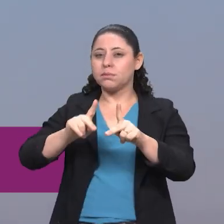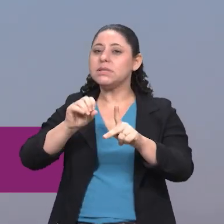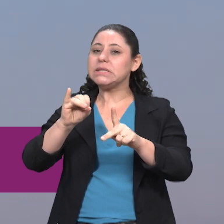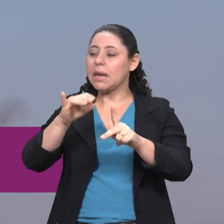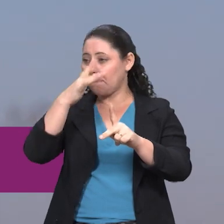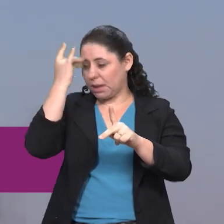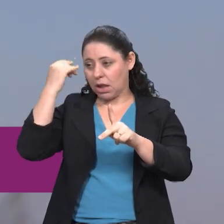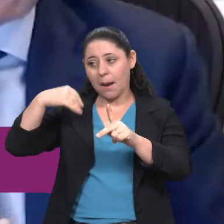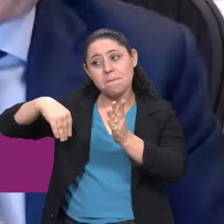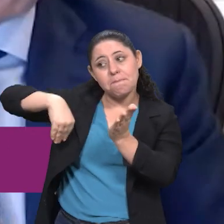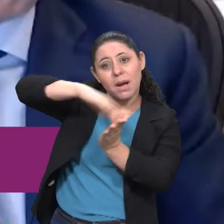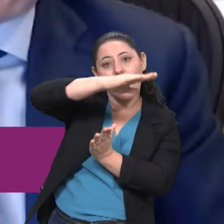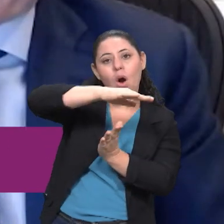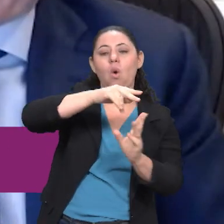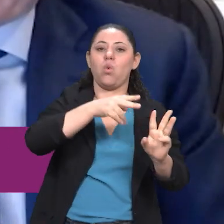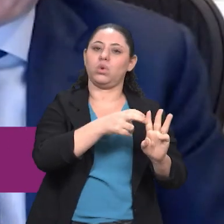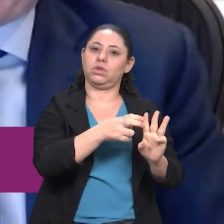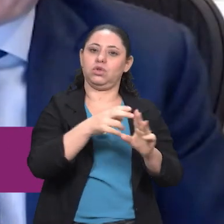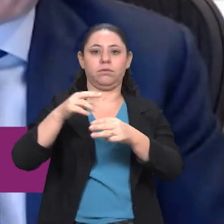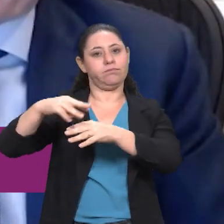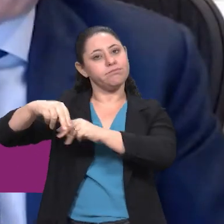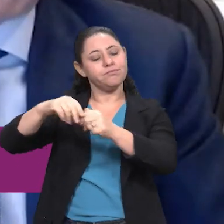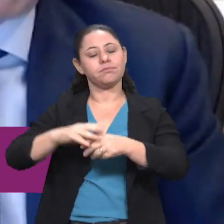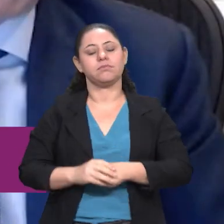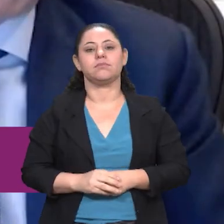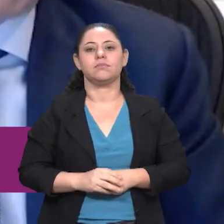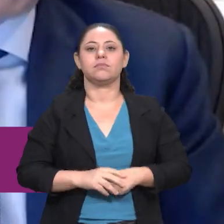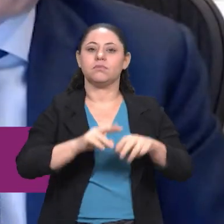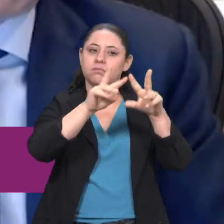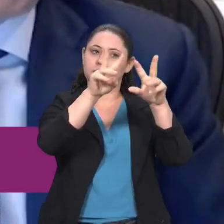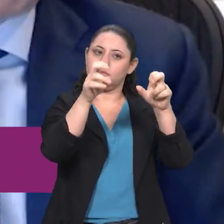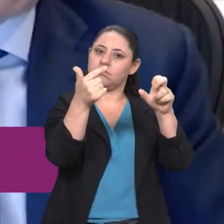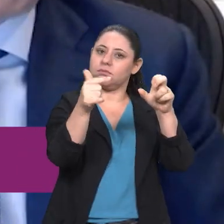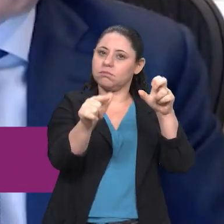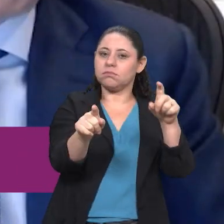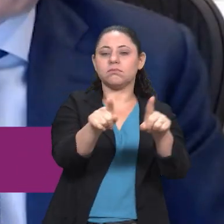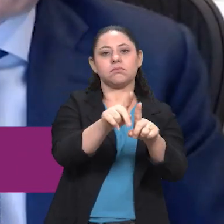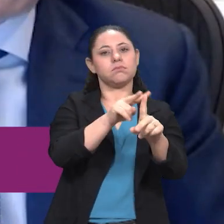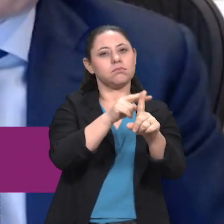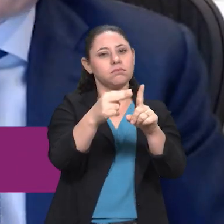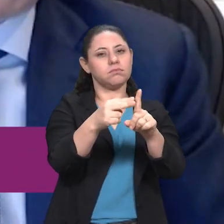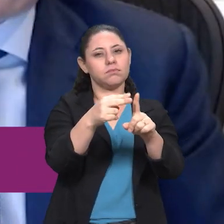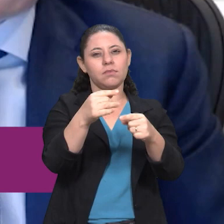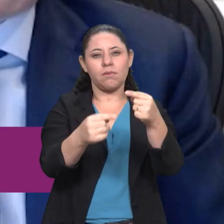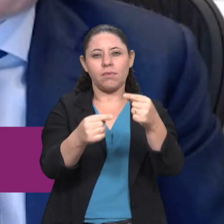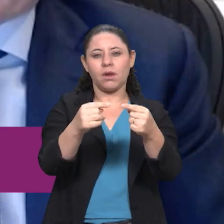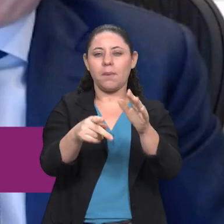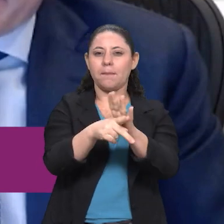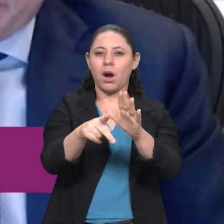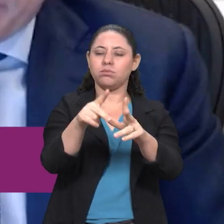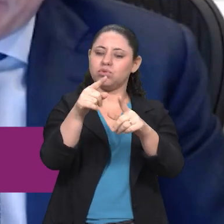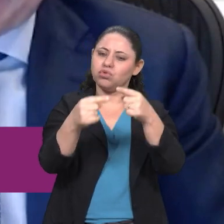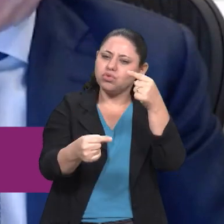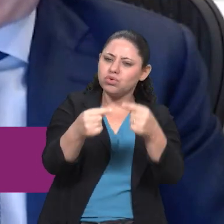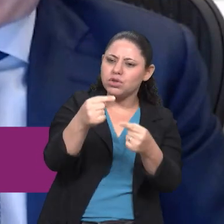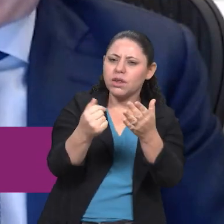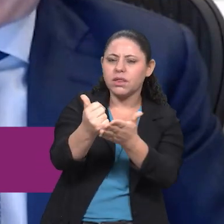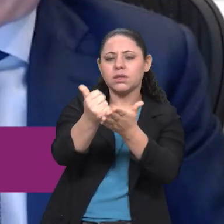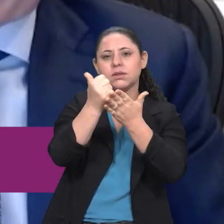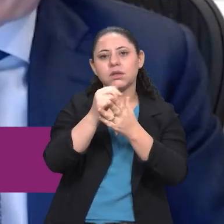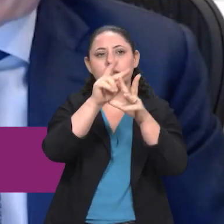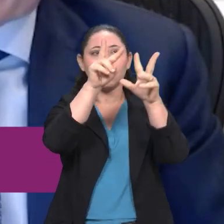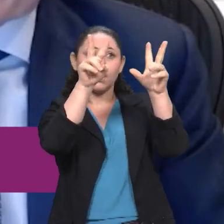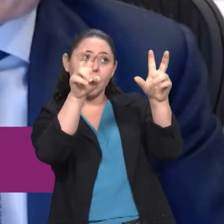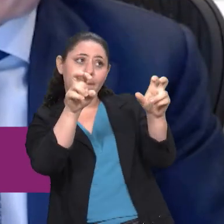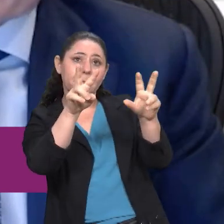dessas reintegrações. Certo, e outro tema bastante debatido, e o Perspectiva, esse nosso programa, ele é justamente para isso, para